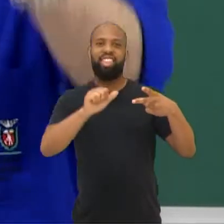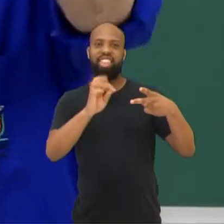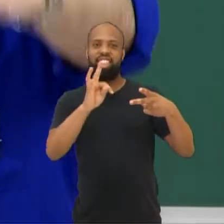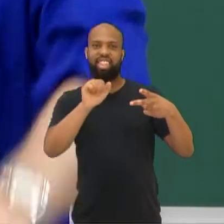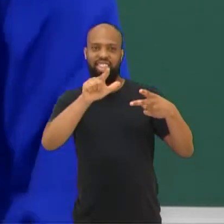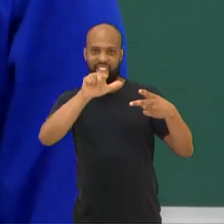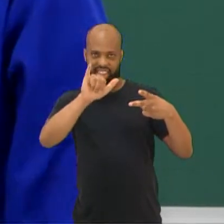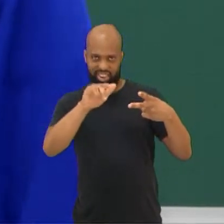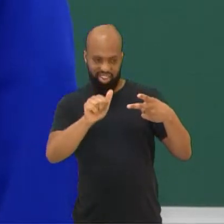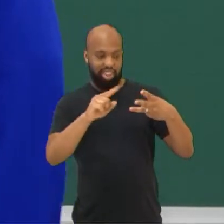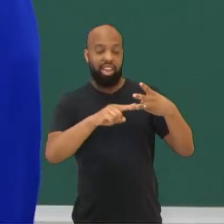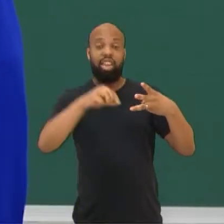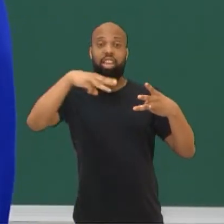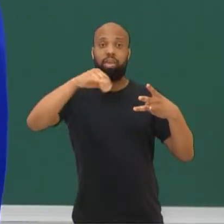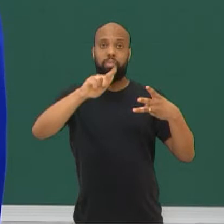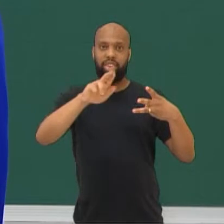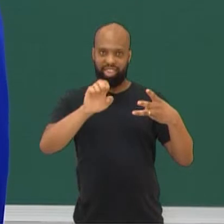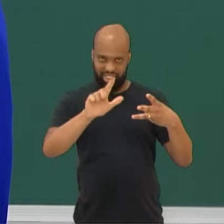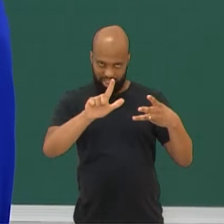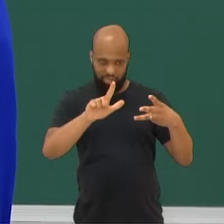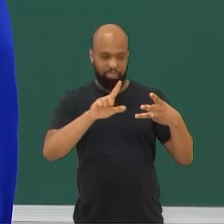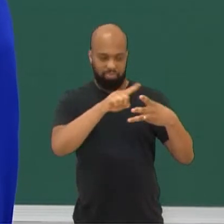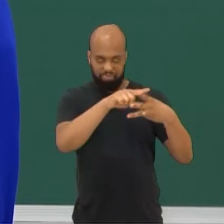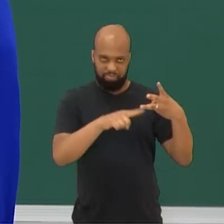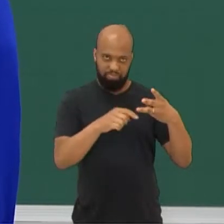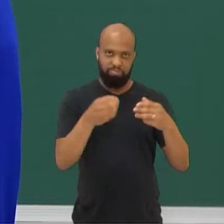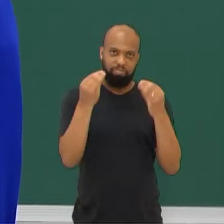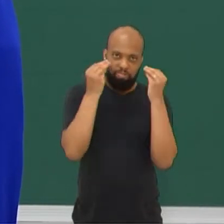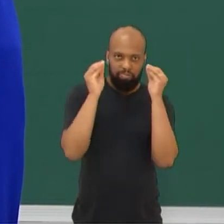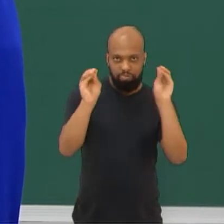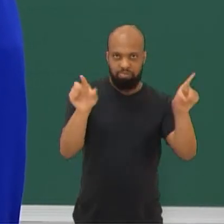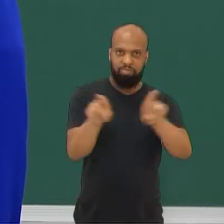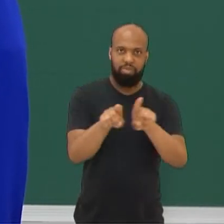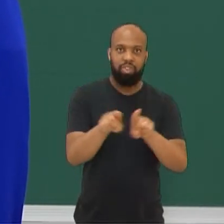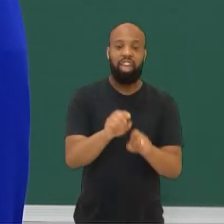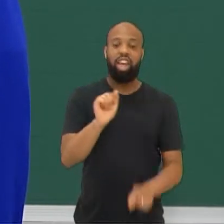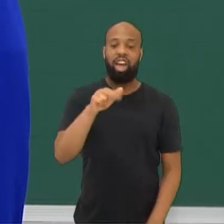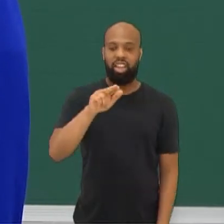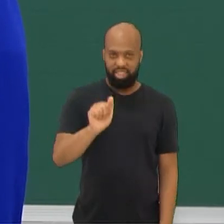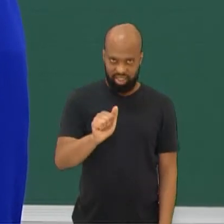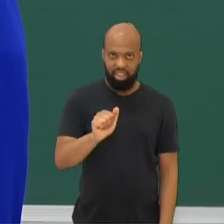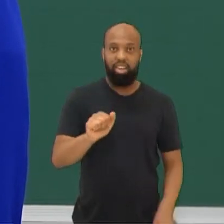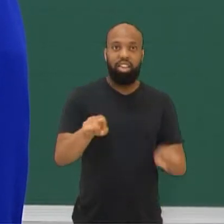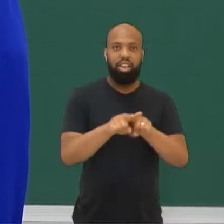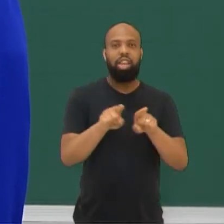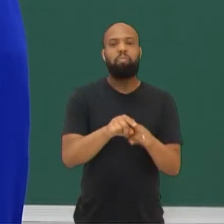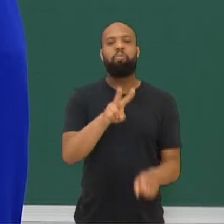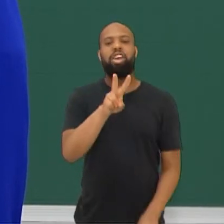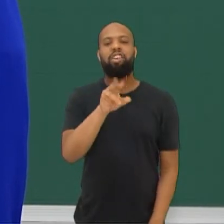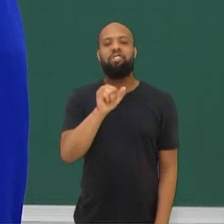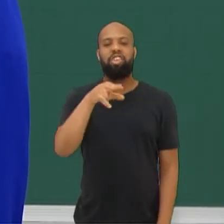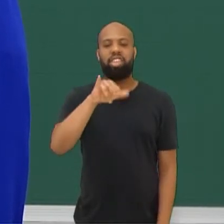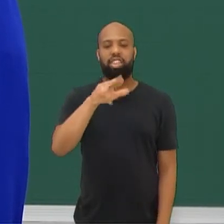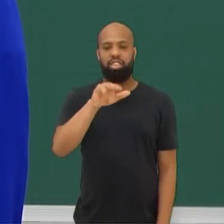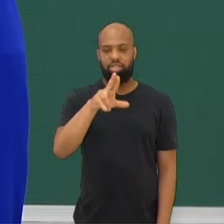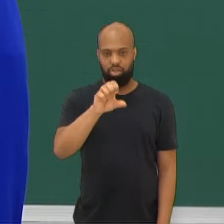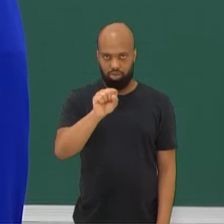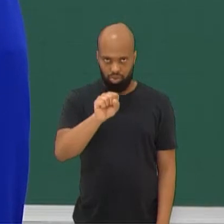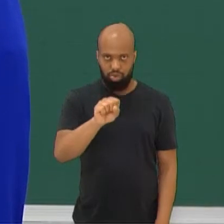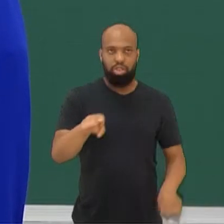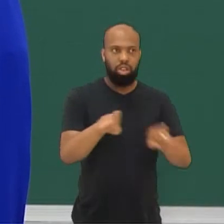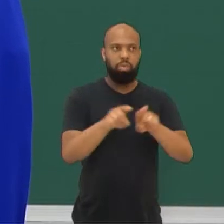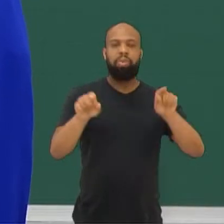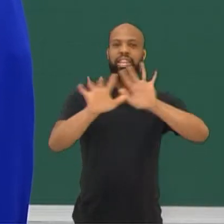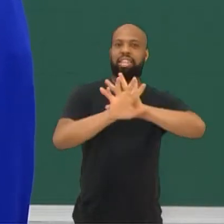vocês, obrigado por estarem acompanhando a gente aí. A Ana Carolina Ferreira, o Vinícius Oliveira, manda um salve para o Colégio